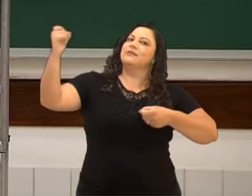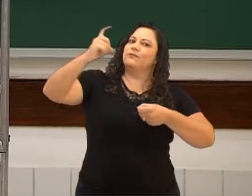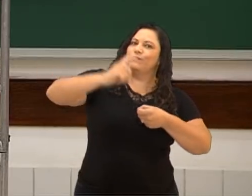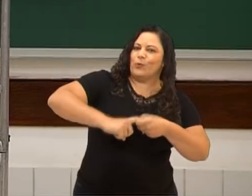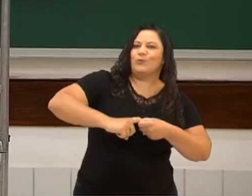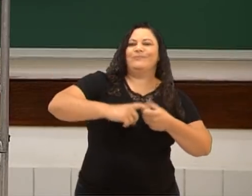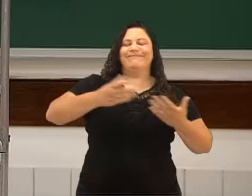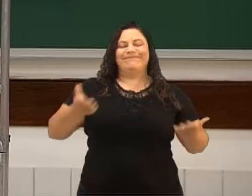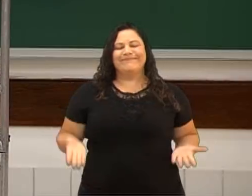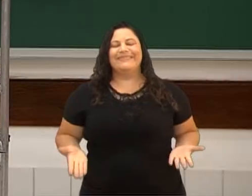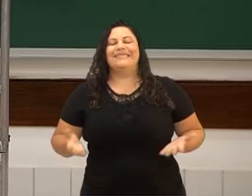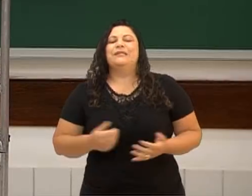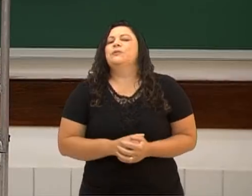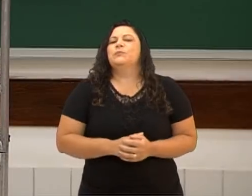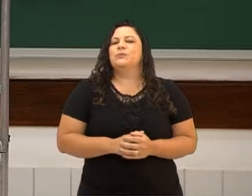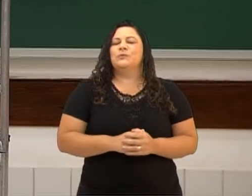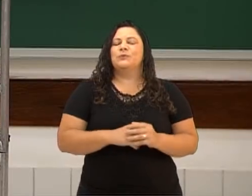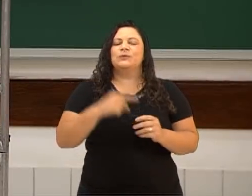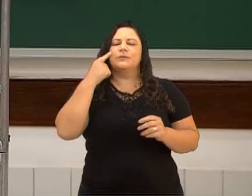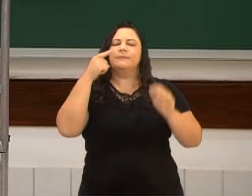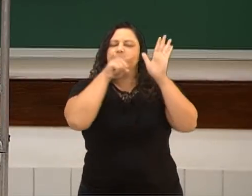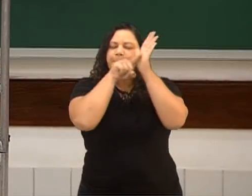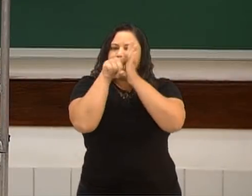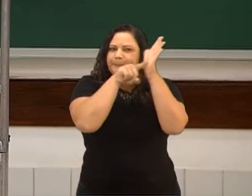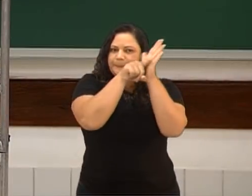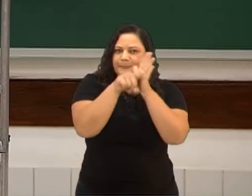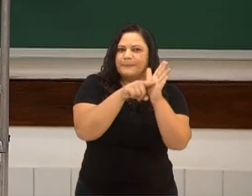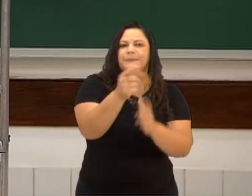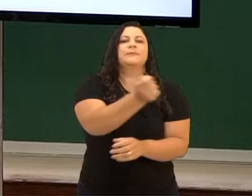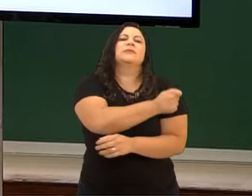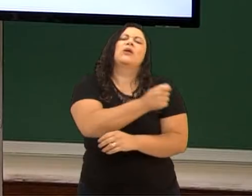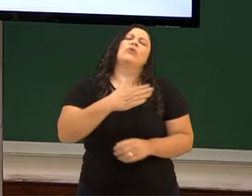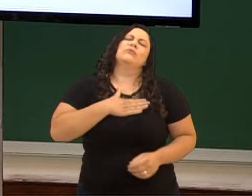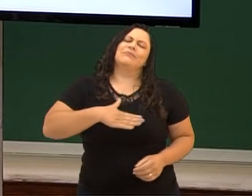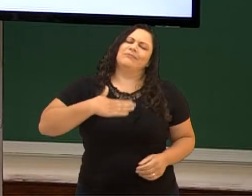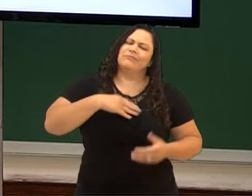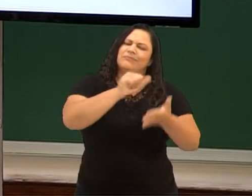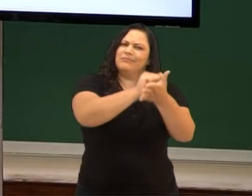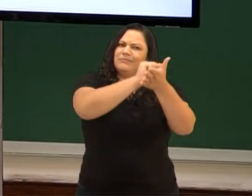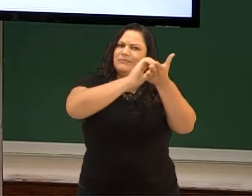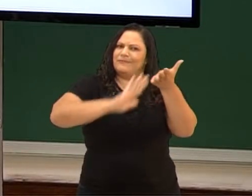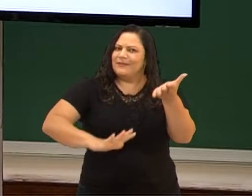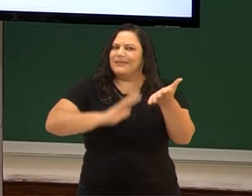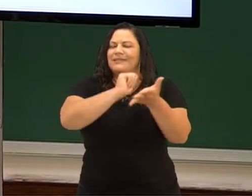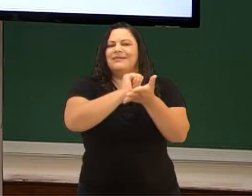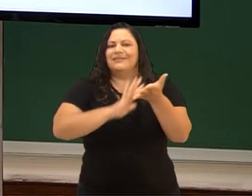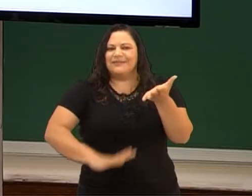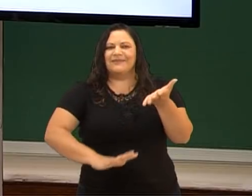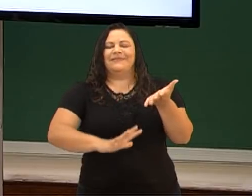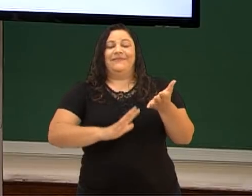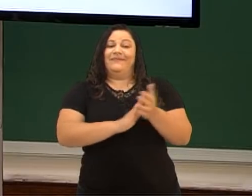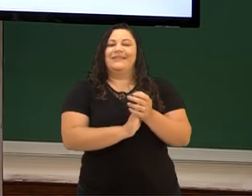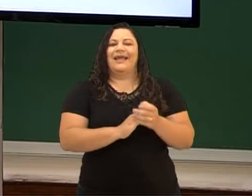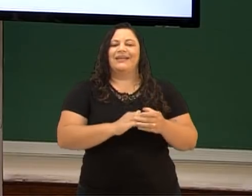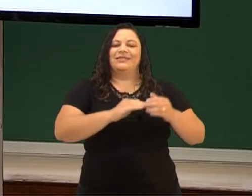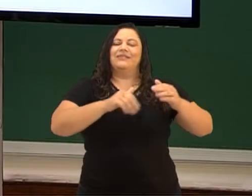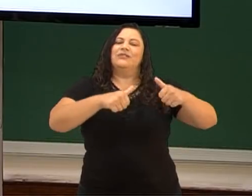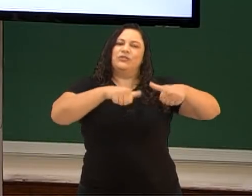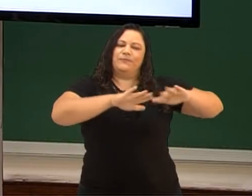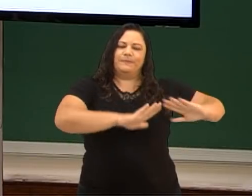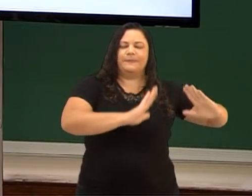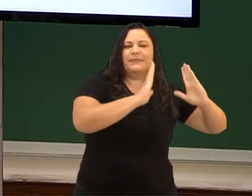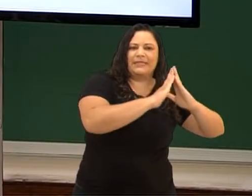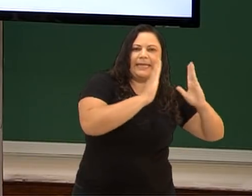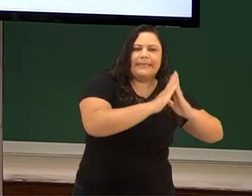Voltamos novamente, voltamos lá para a nossa pesquisa dos alunos que gostam de fazer as atividades durante a quarentena, né? Assistir e tudo